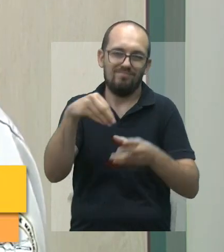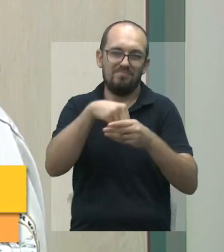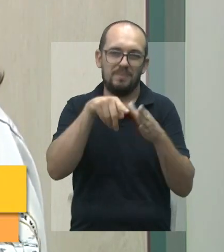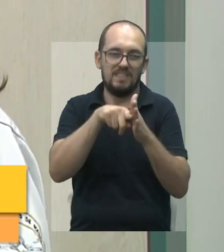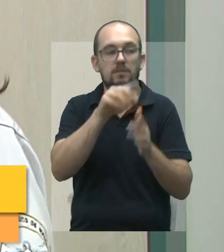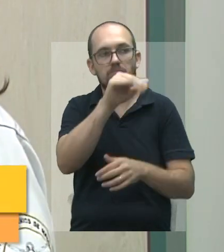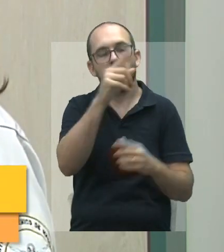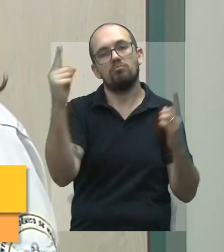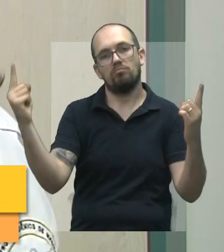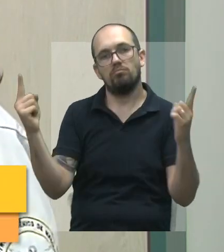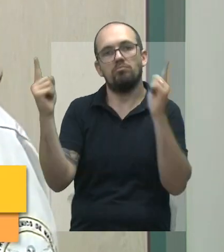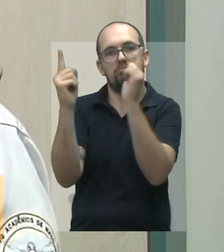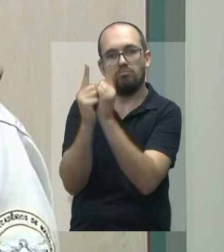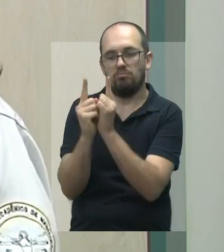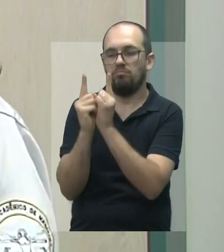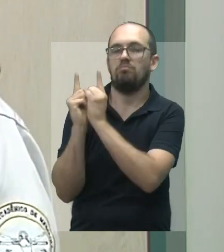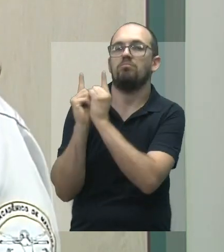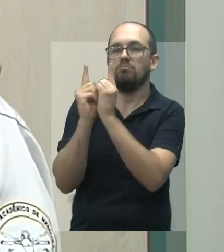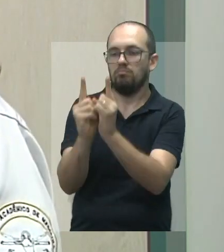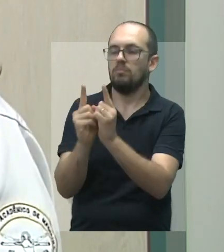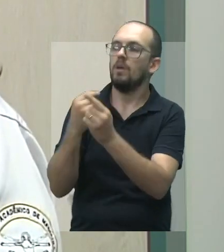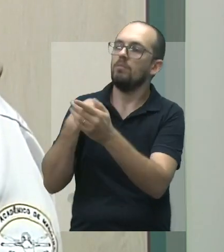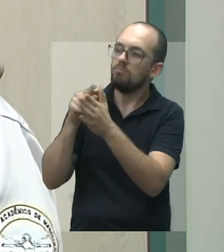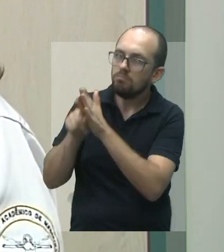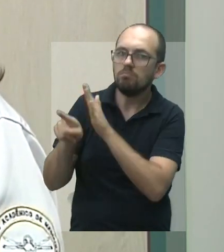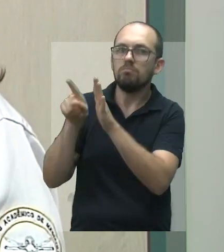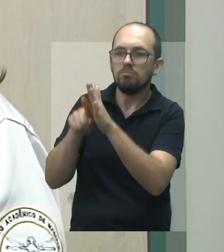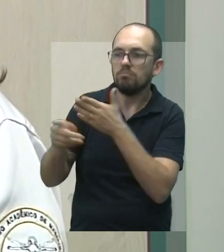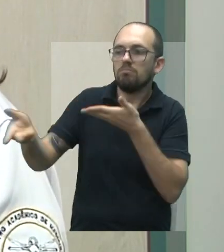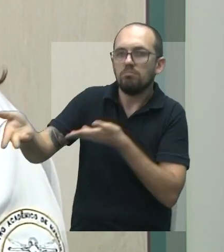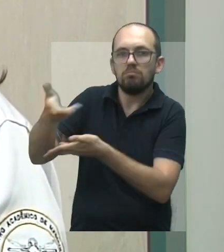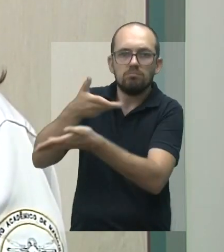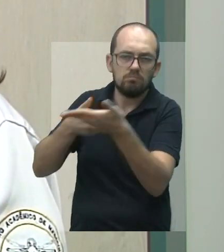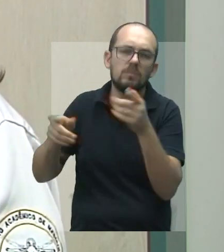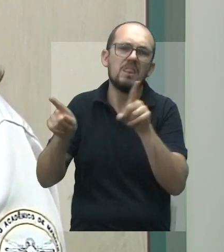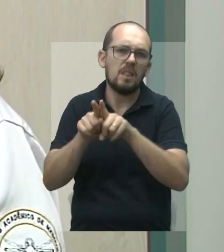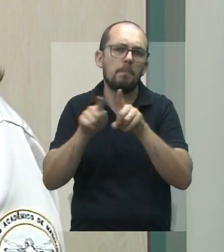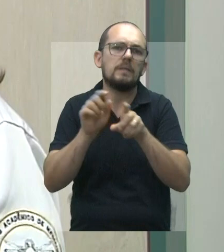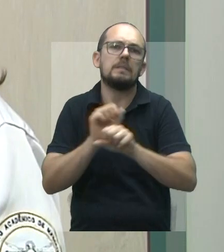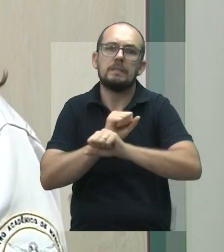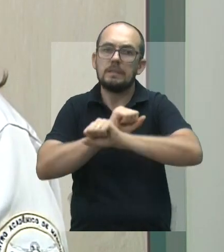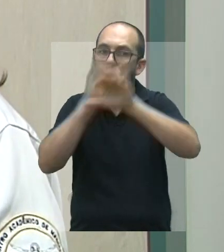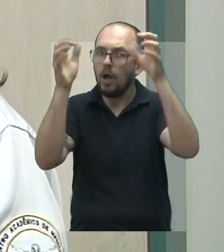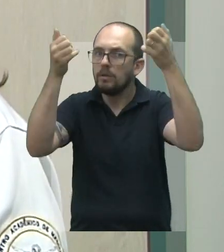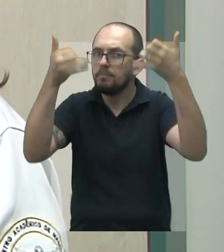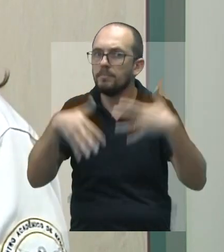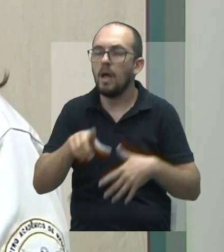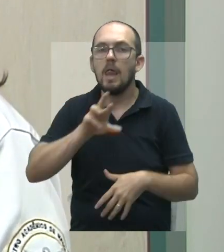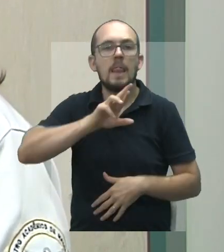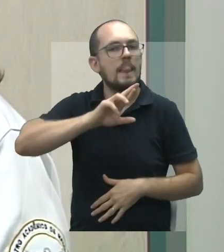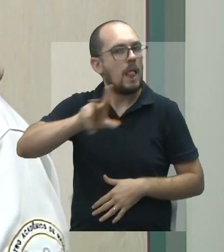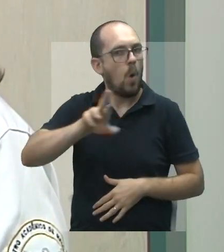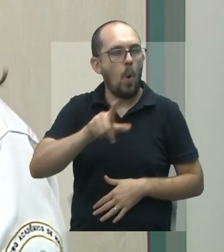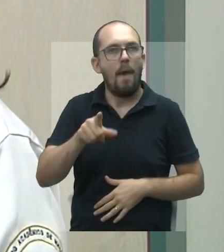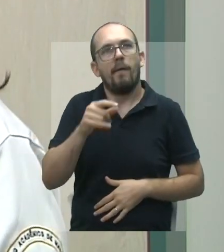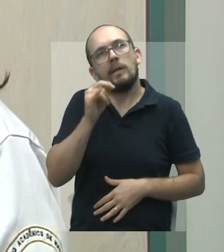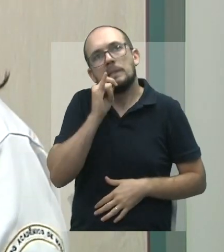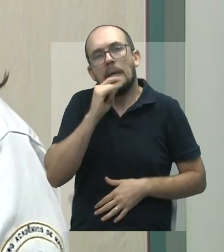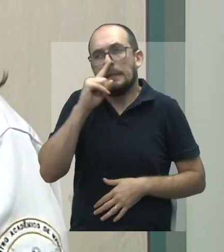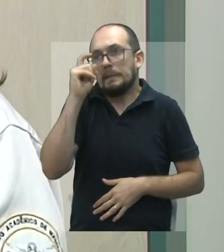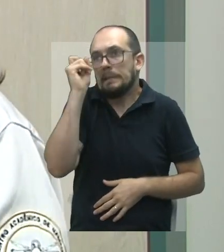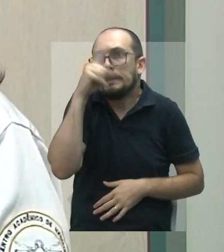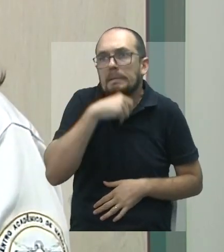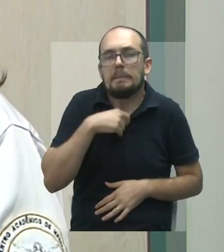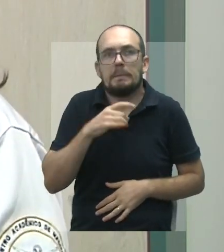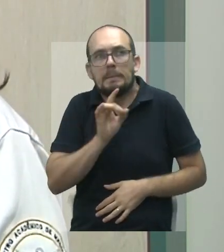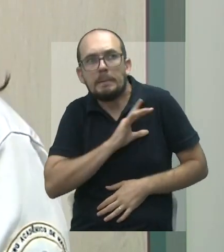ser direcionada para a gente. Então, assim, até para tranquilizar a população, não é um procedimento difícil,